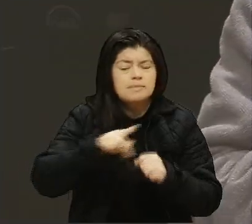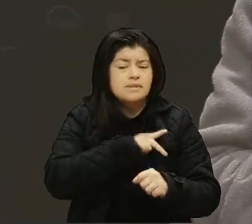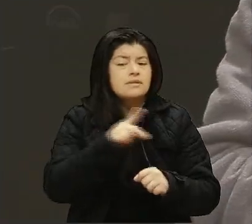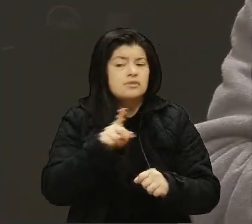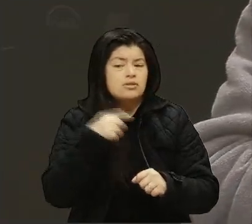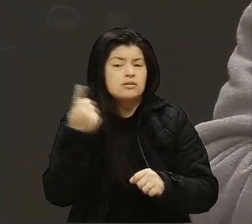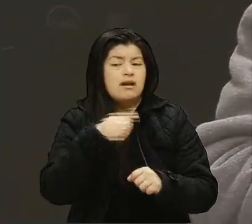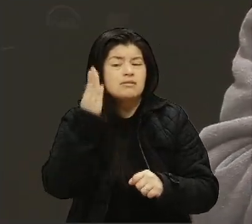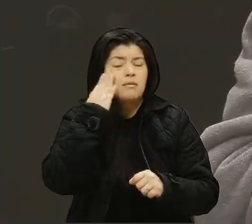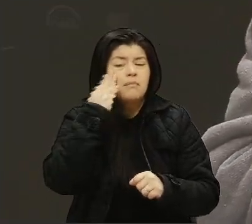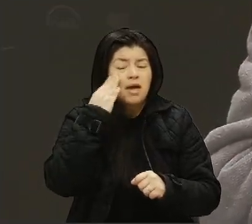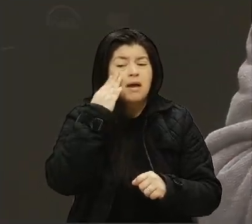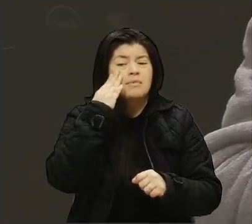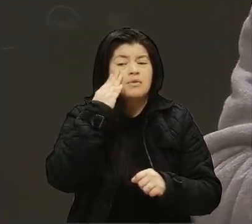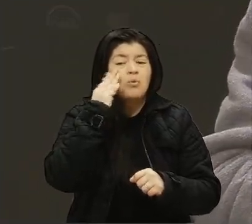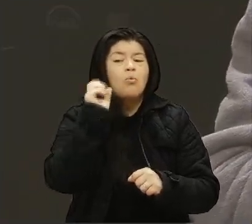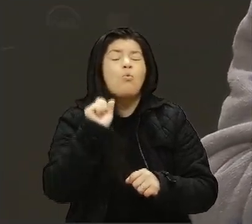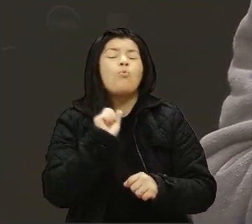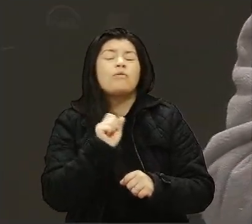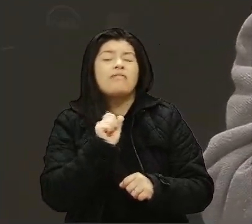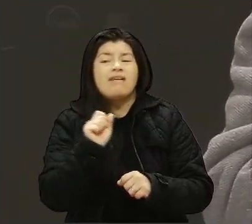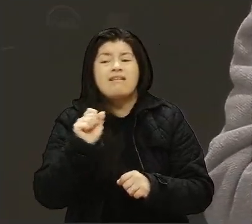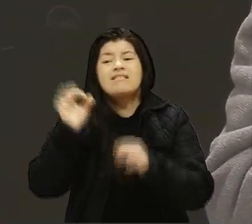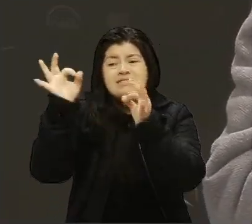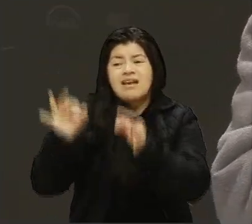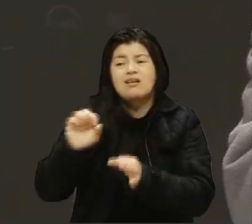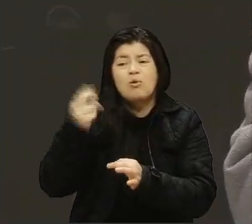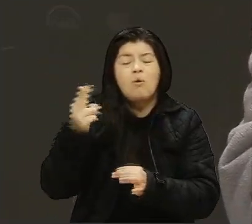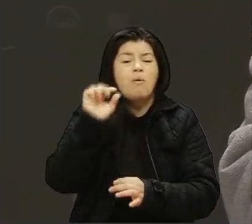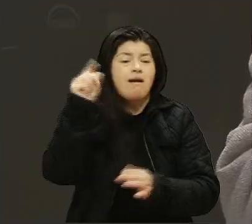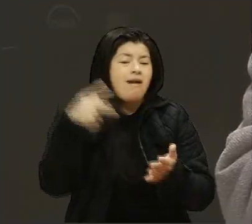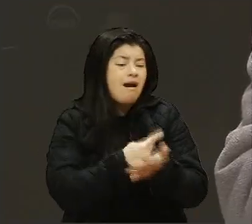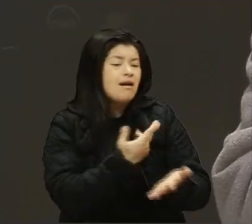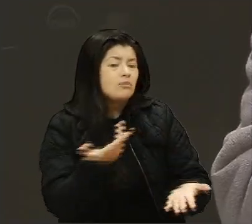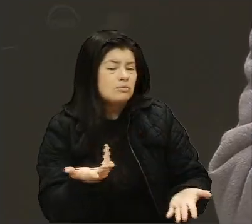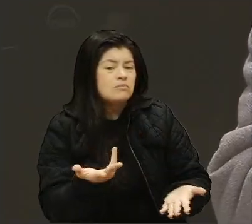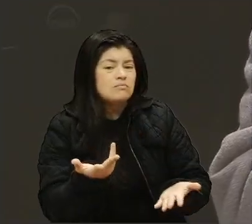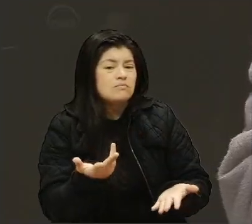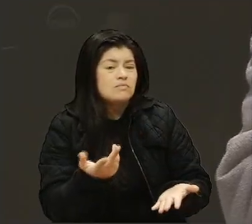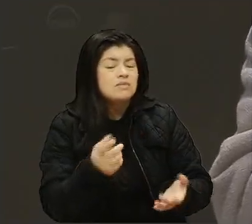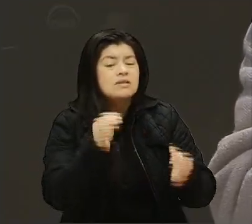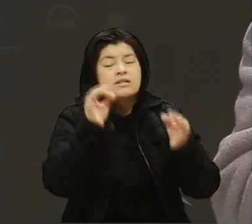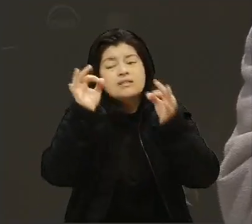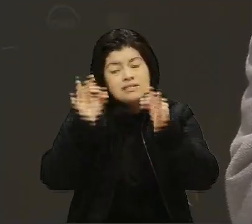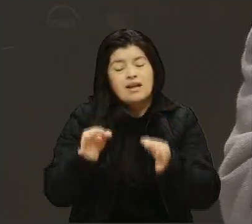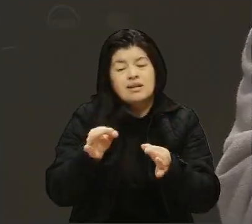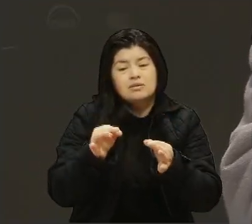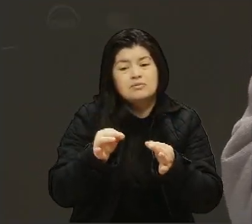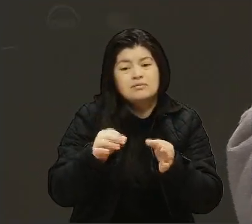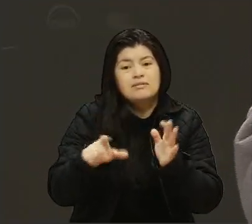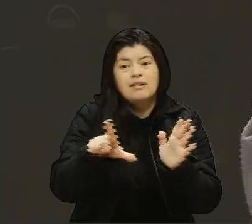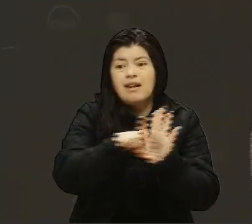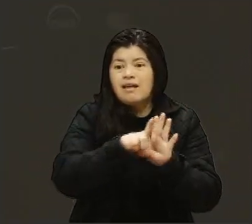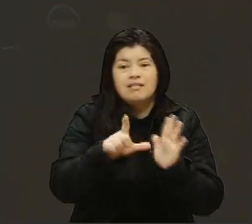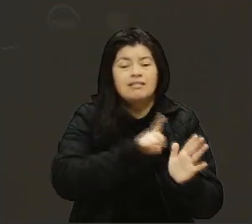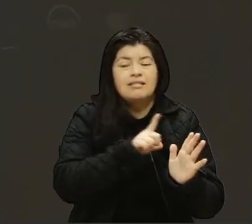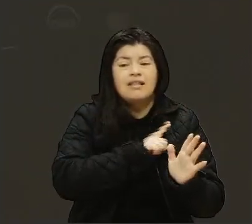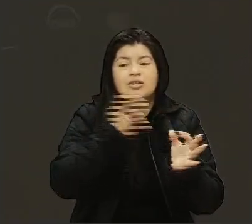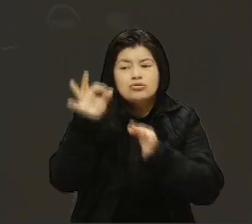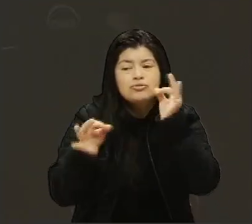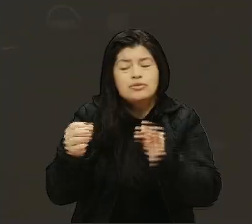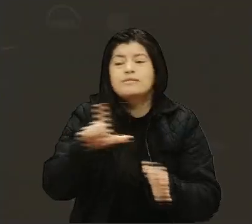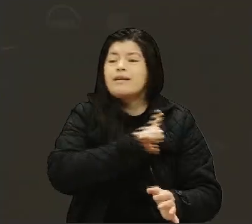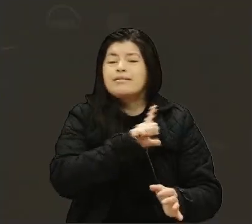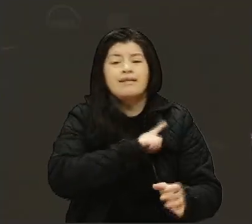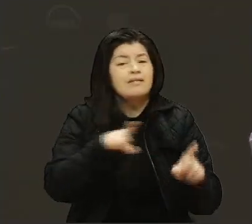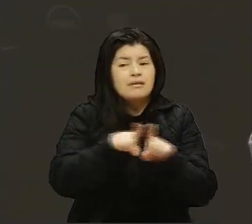noção de certo e errado e temos divergência quanto à concepção de justiça. O que é certo está na lei e justiça cada um tem a sua. Eu sempre